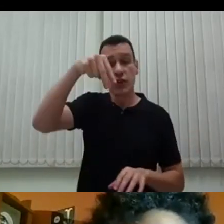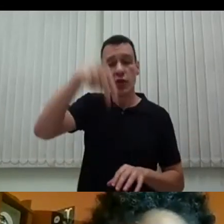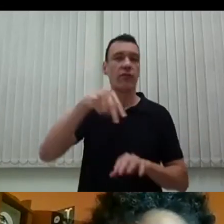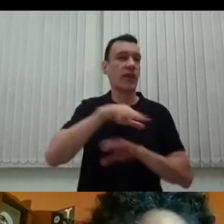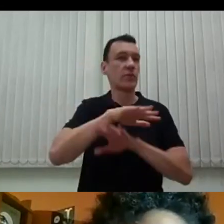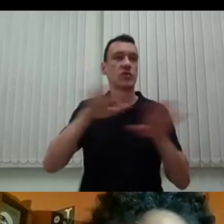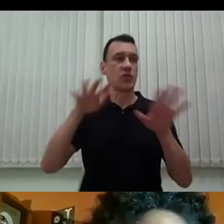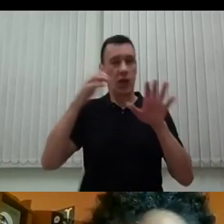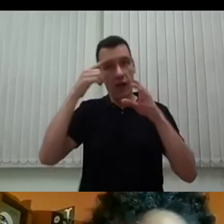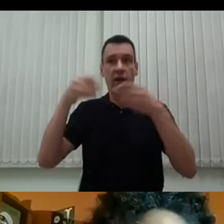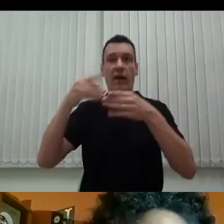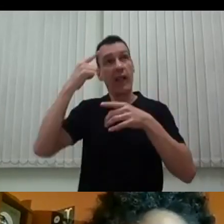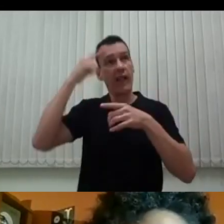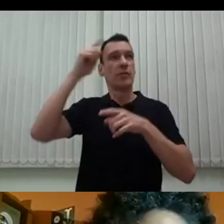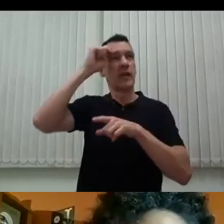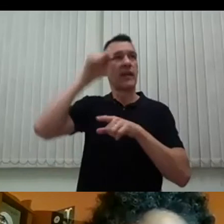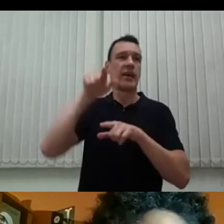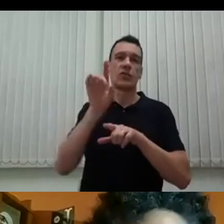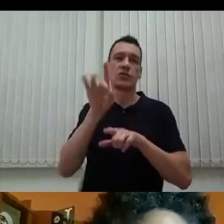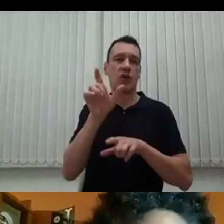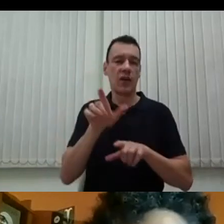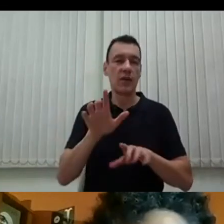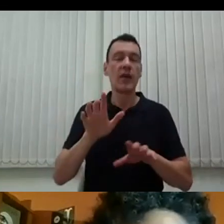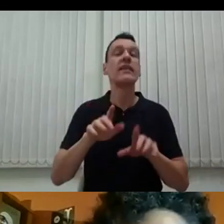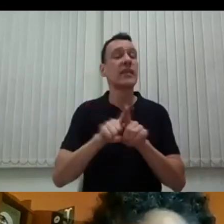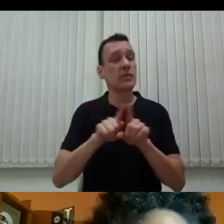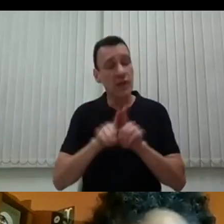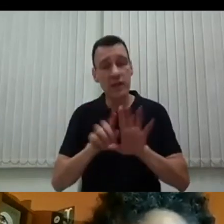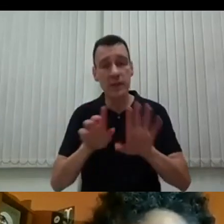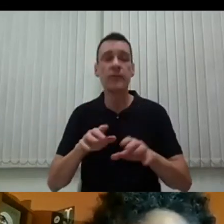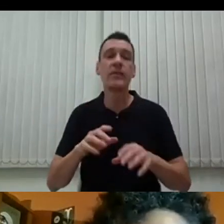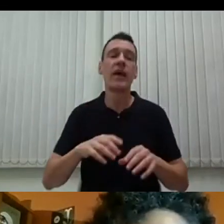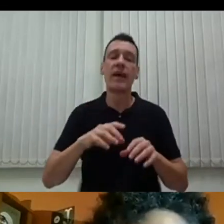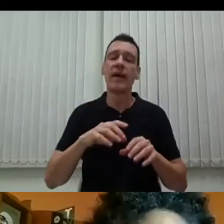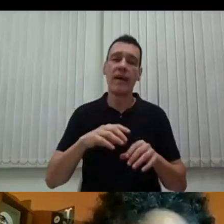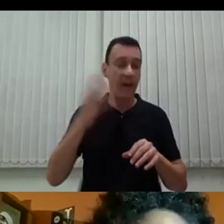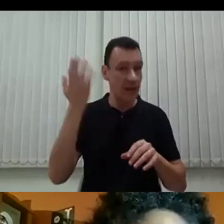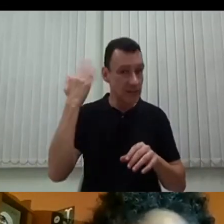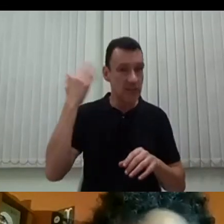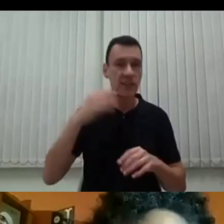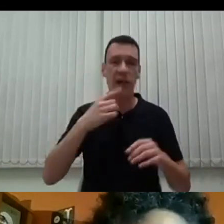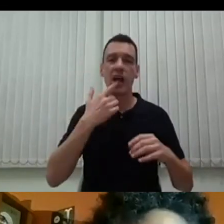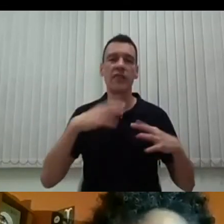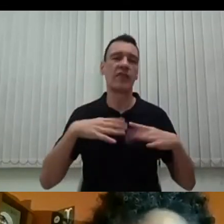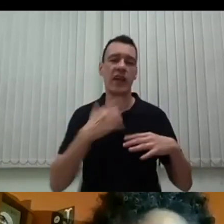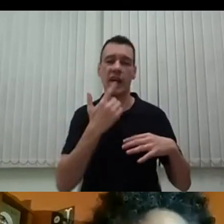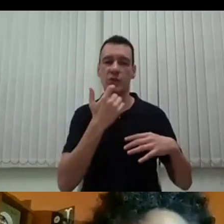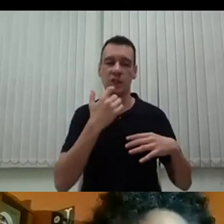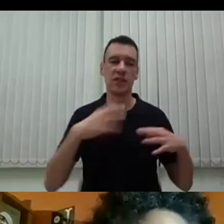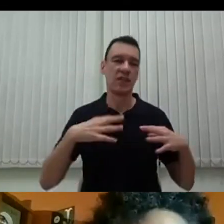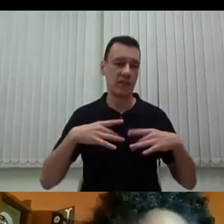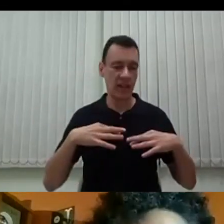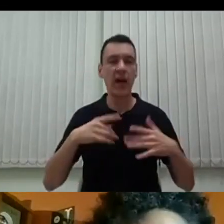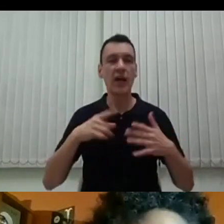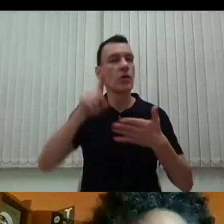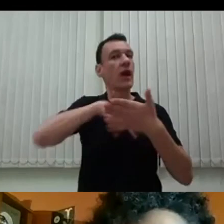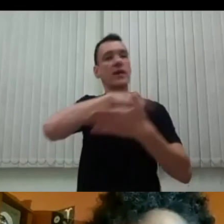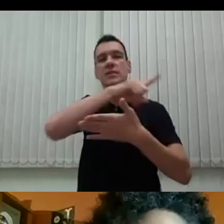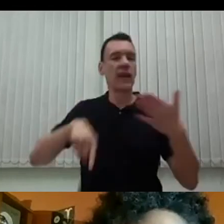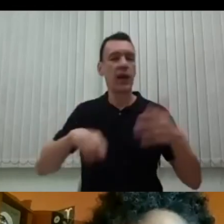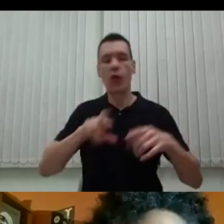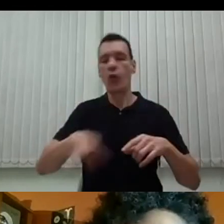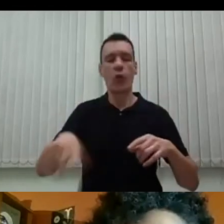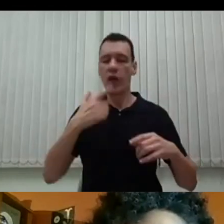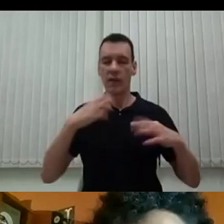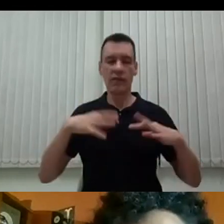o feriado, um retrocesso completo. Em plena Feira do Livro, período da Feira do Livro,